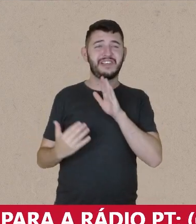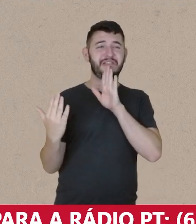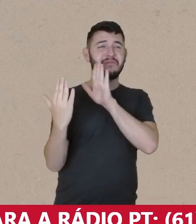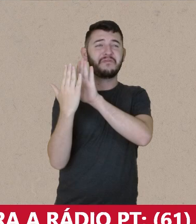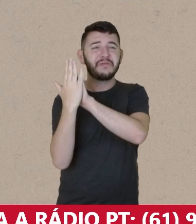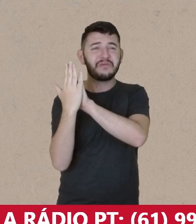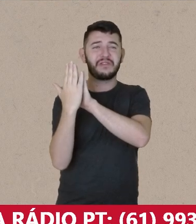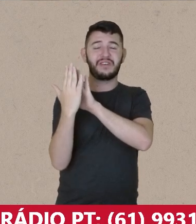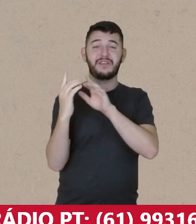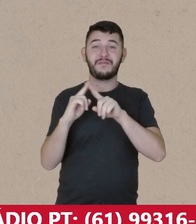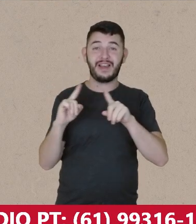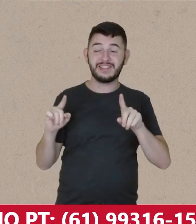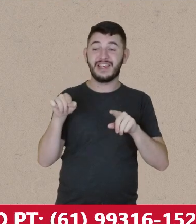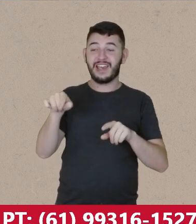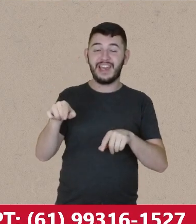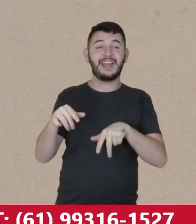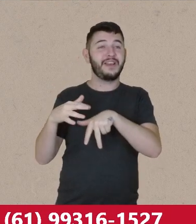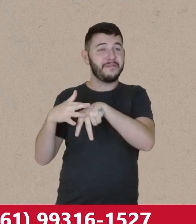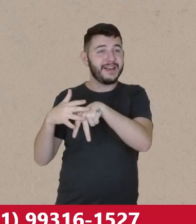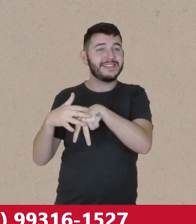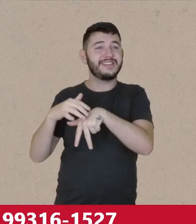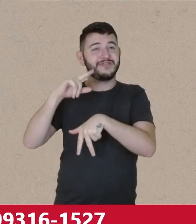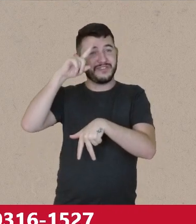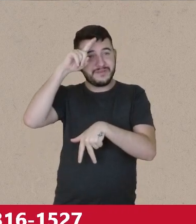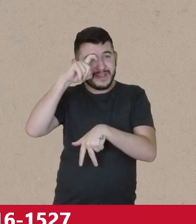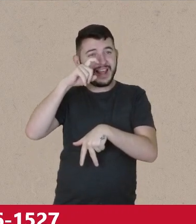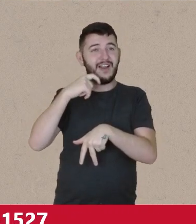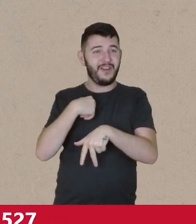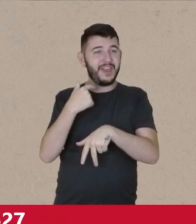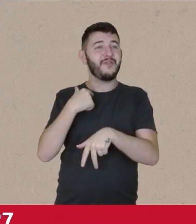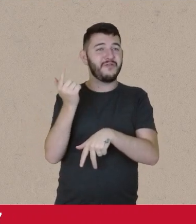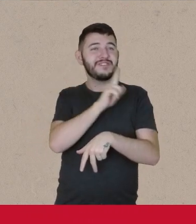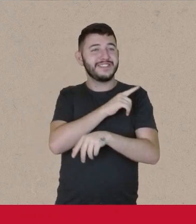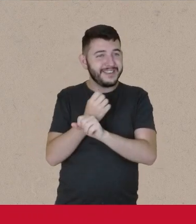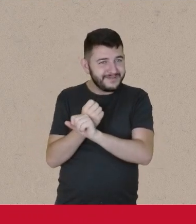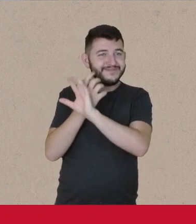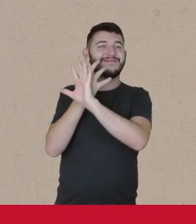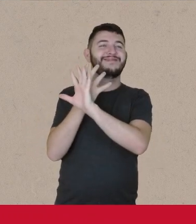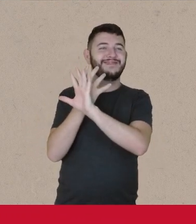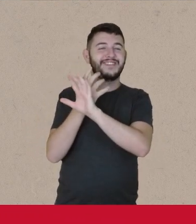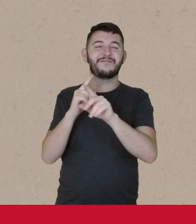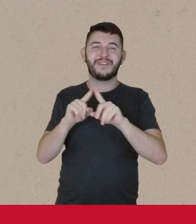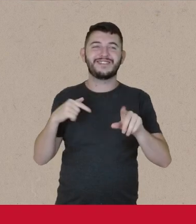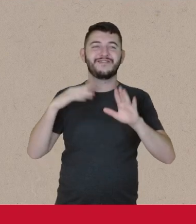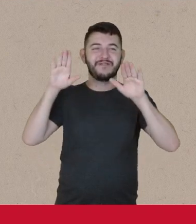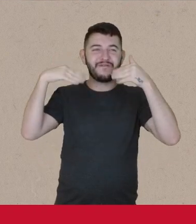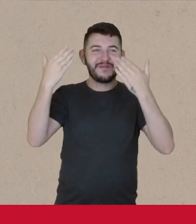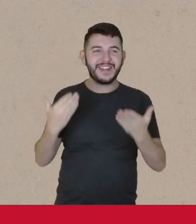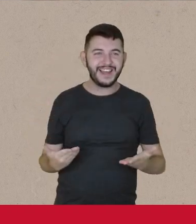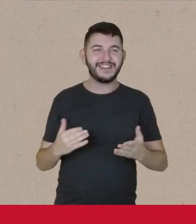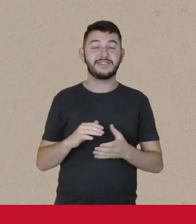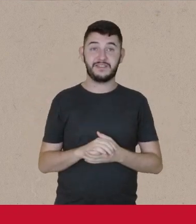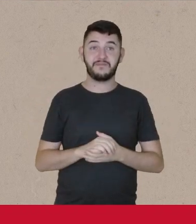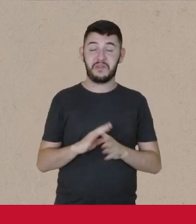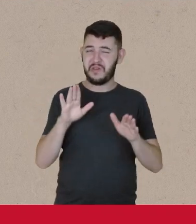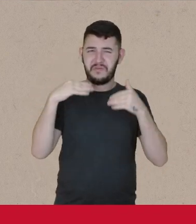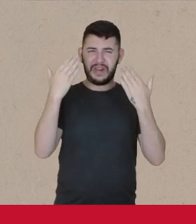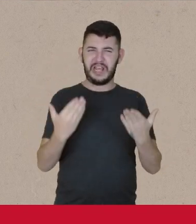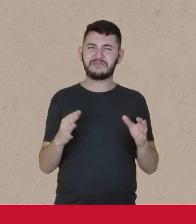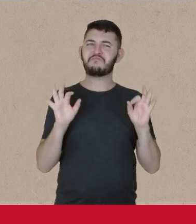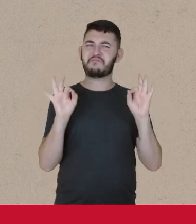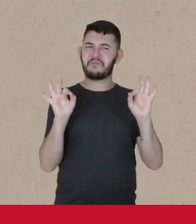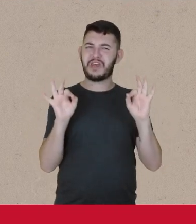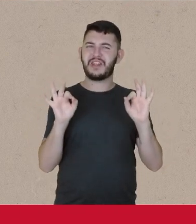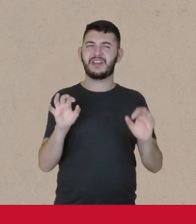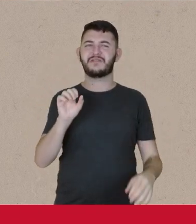aqui fica minha homenagem. A belíssima homenagem ao Sérgio Manberti,